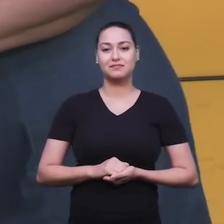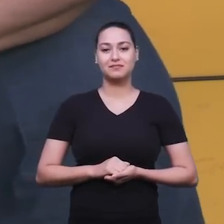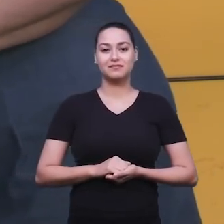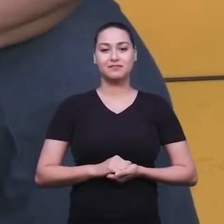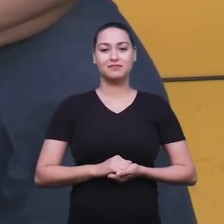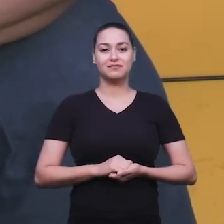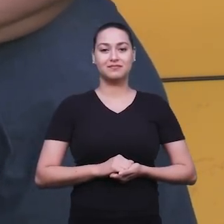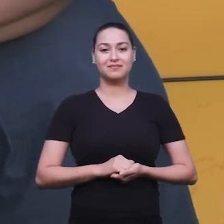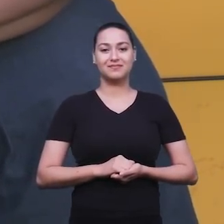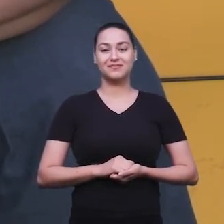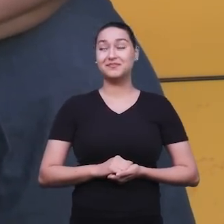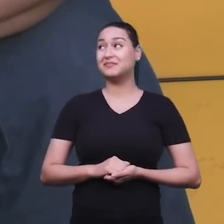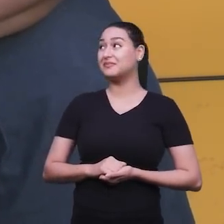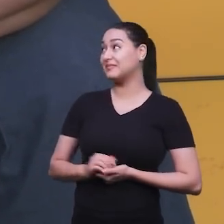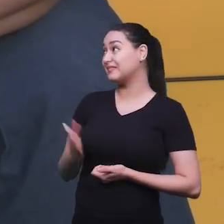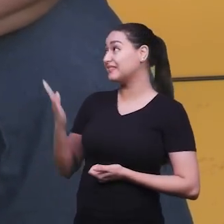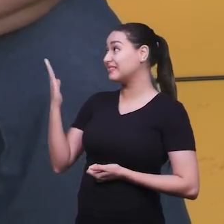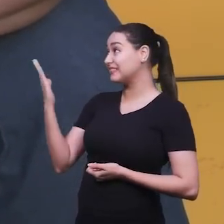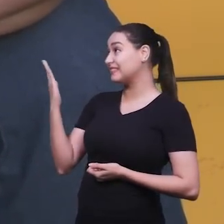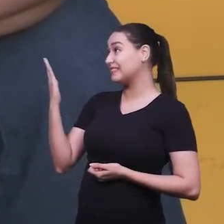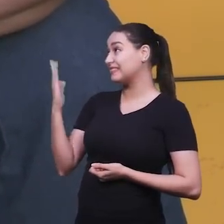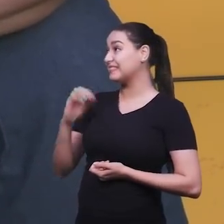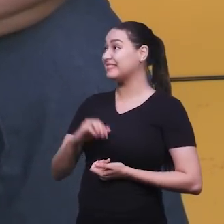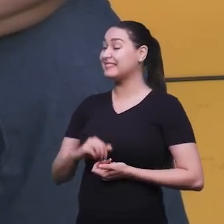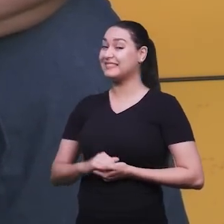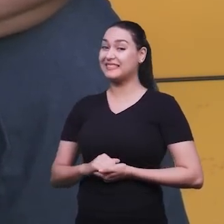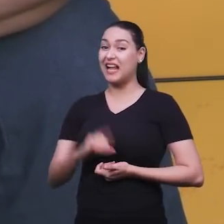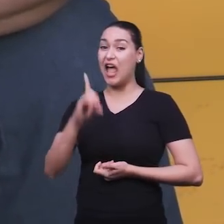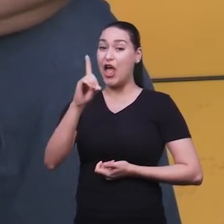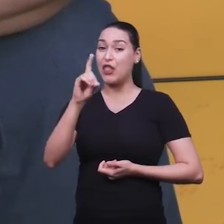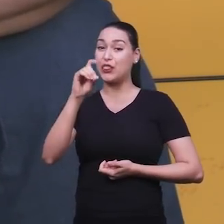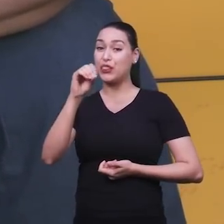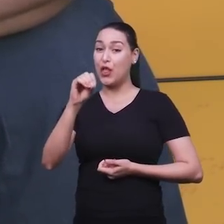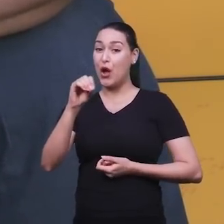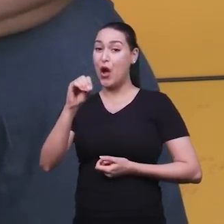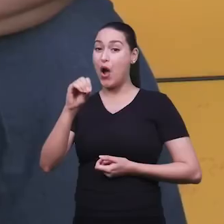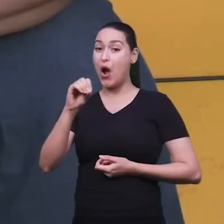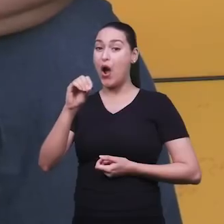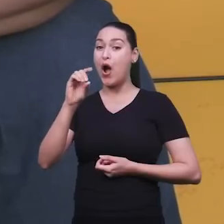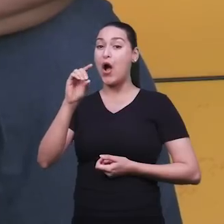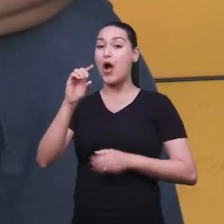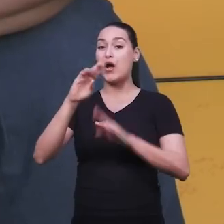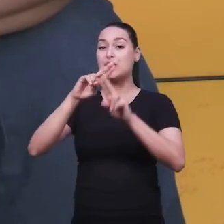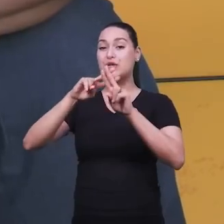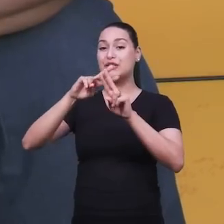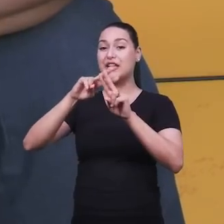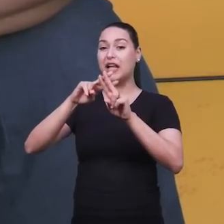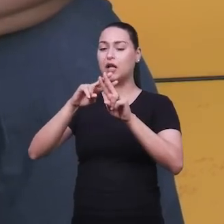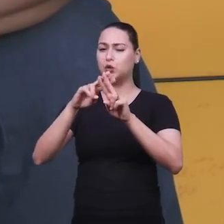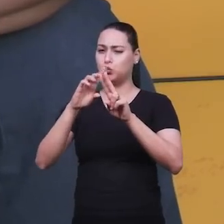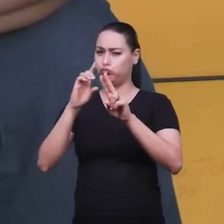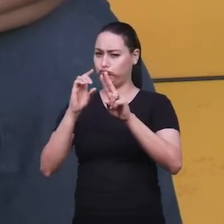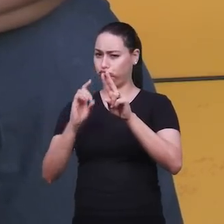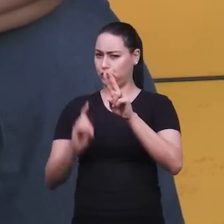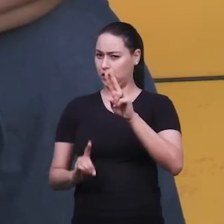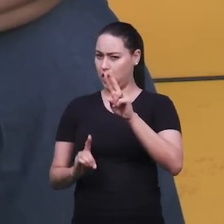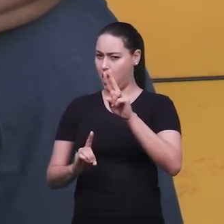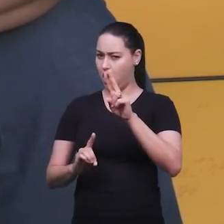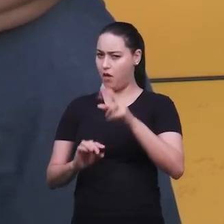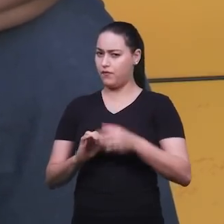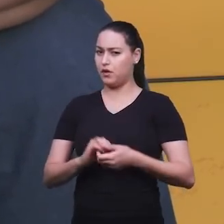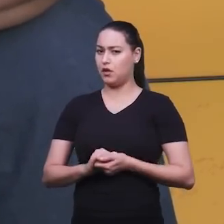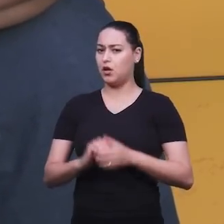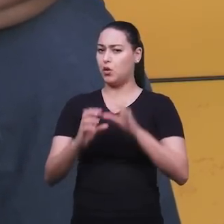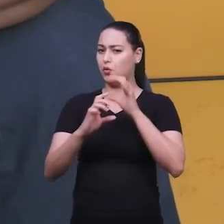Aqui está a notinha Dó sustenido grave na flauta doce.